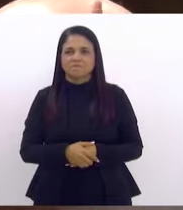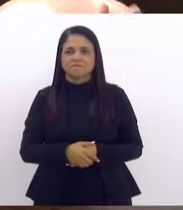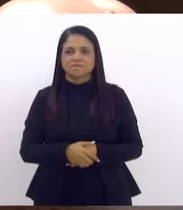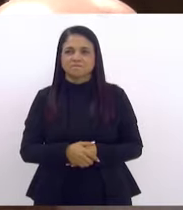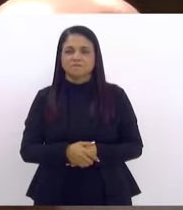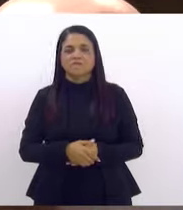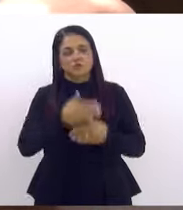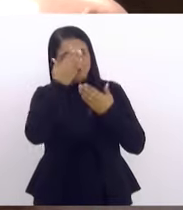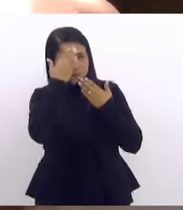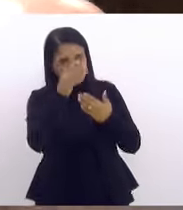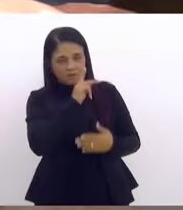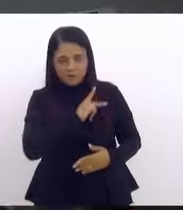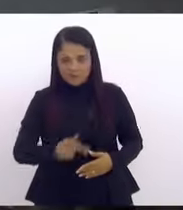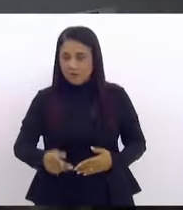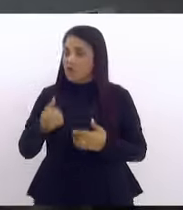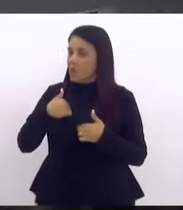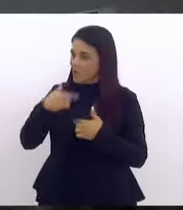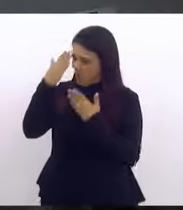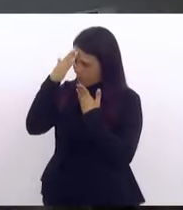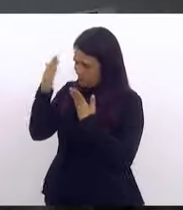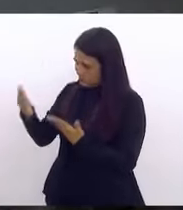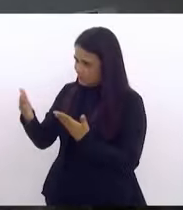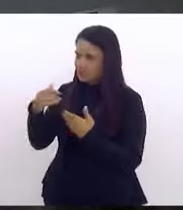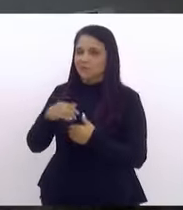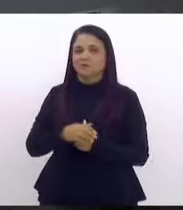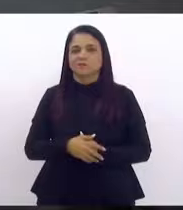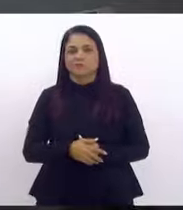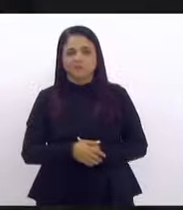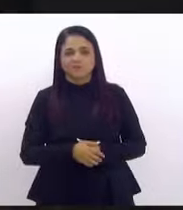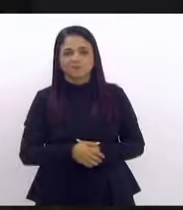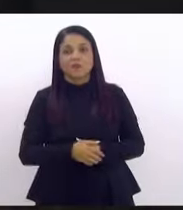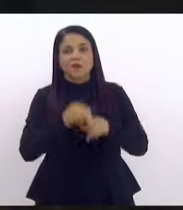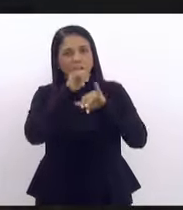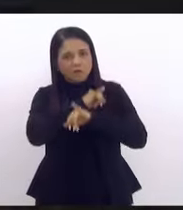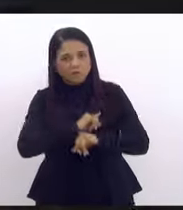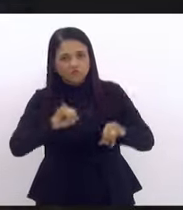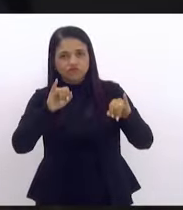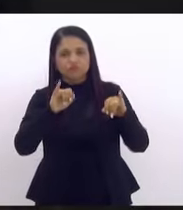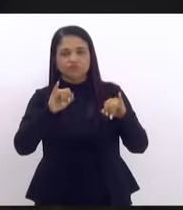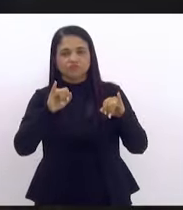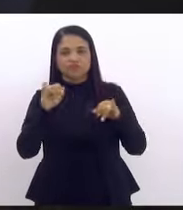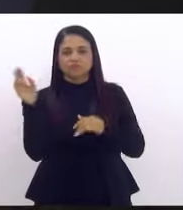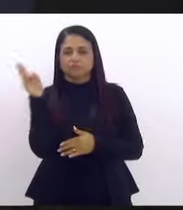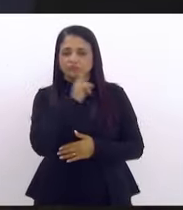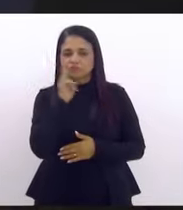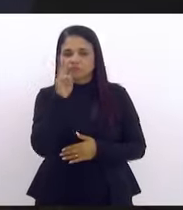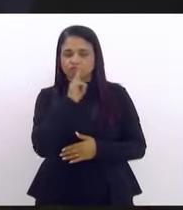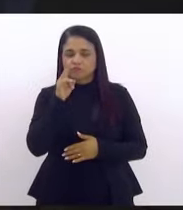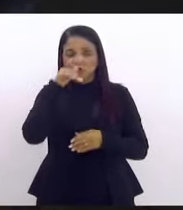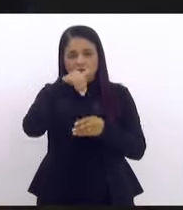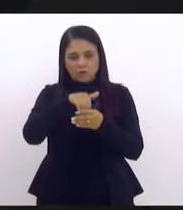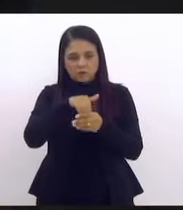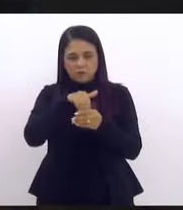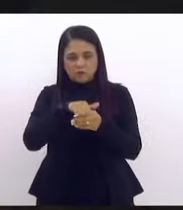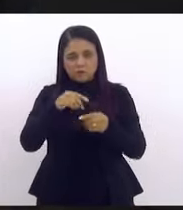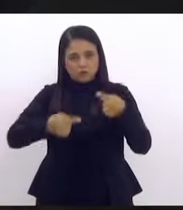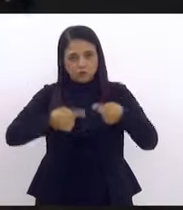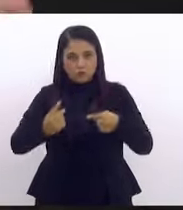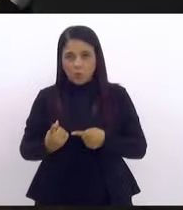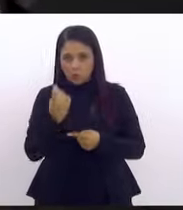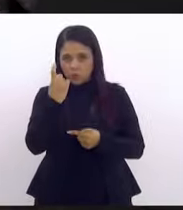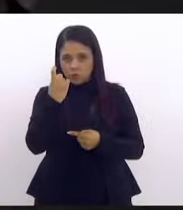Muito obrigado, presidente. Eu que agradeço. Muito obrigado. Anuncio, em regime de urgência, em votação, em discussão